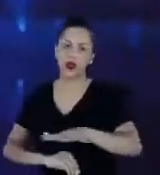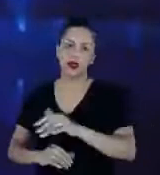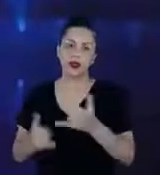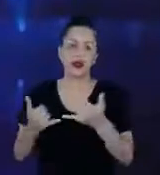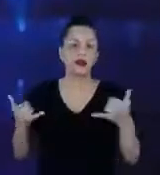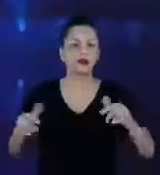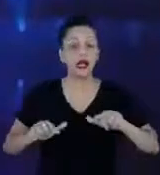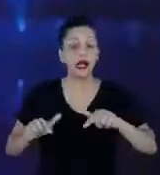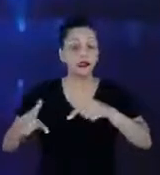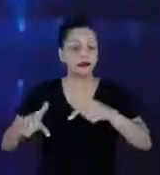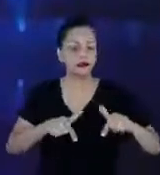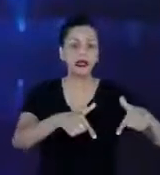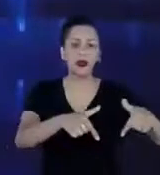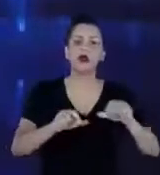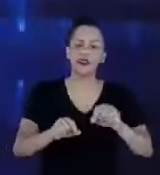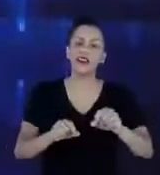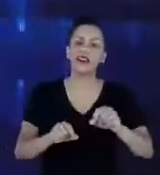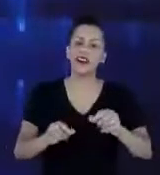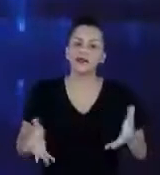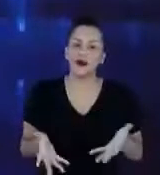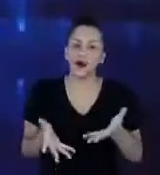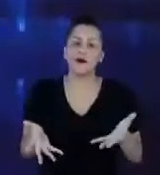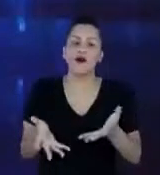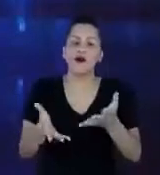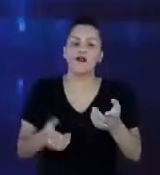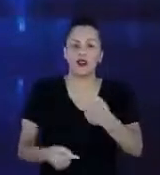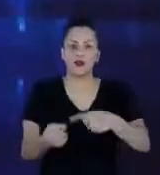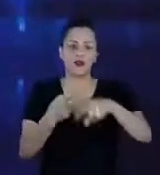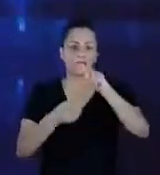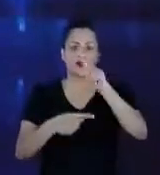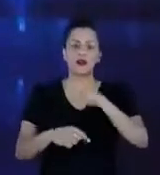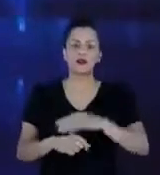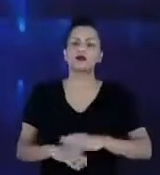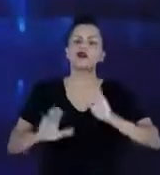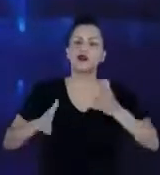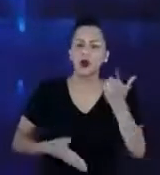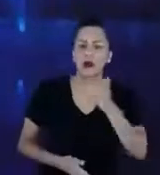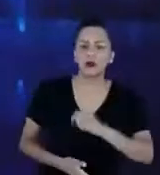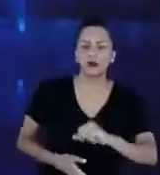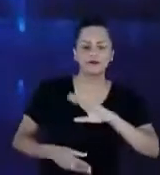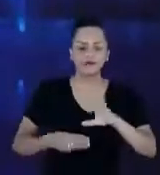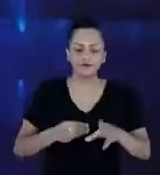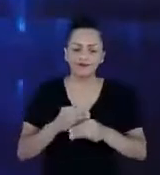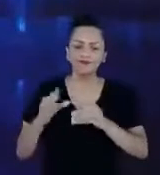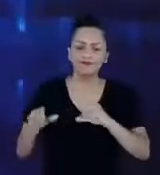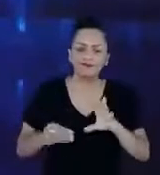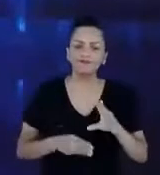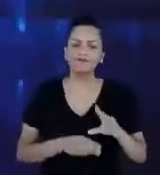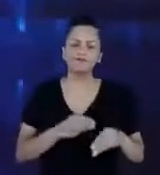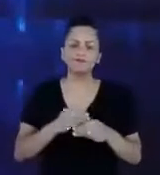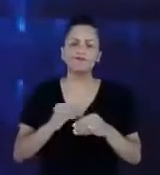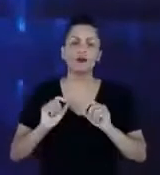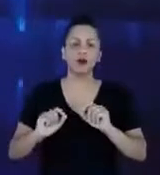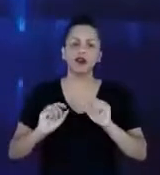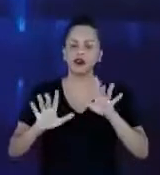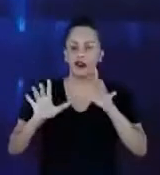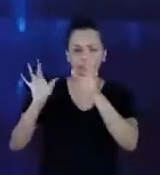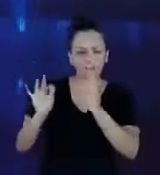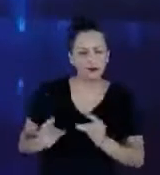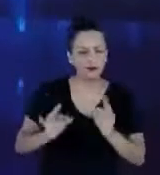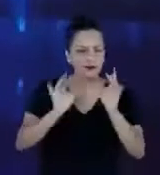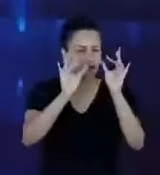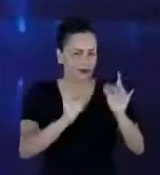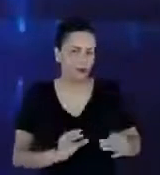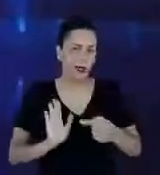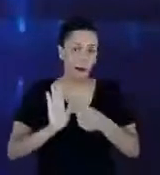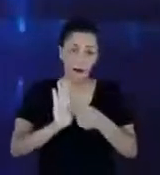à inovação, né? O que nós já conseguimos acrescentar, como foi bem detalhado aqui e apresentado pela Carmen,